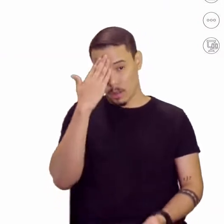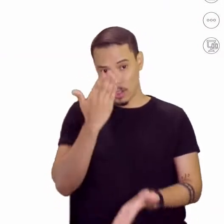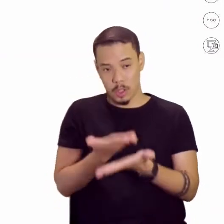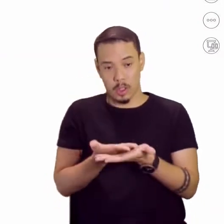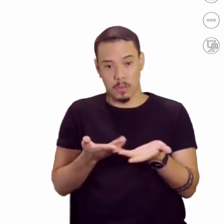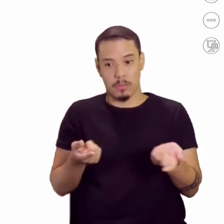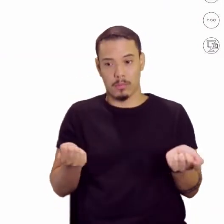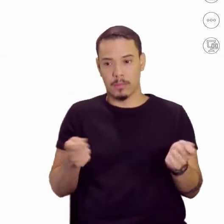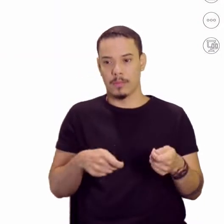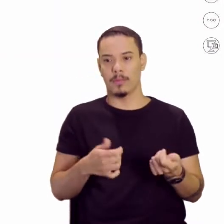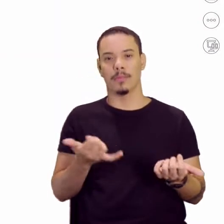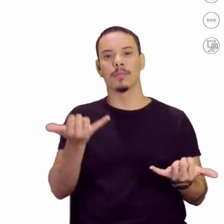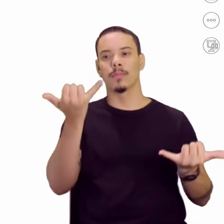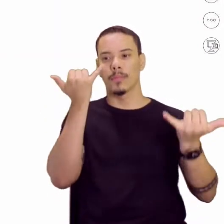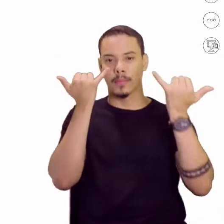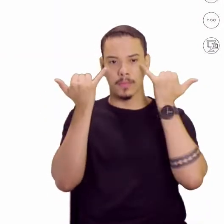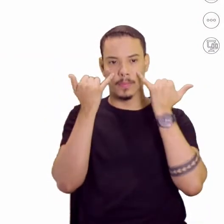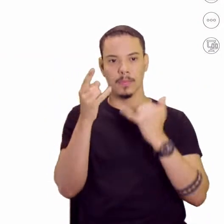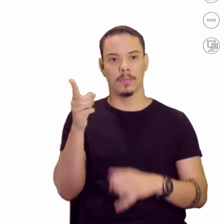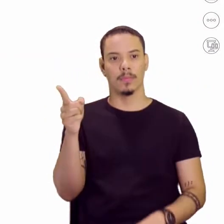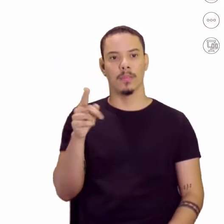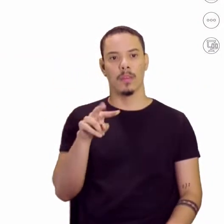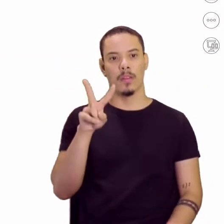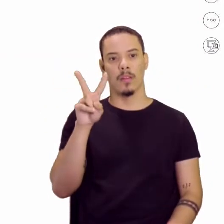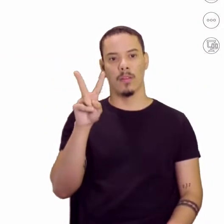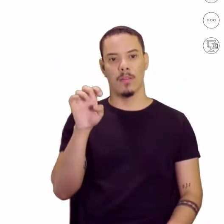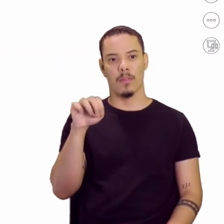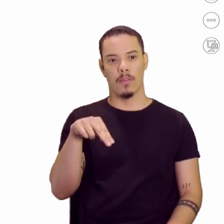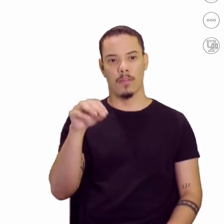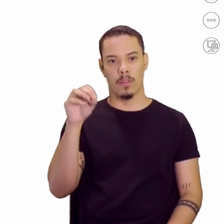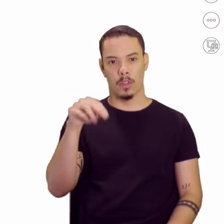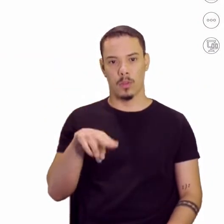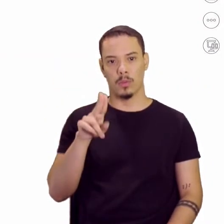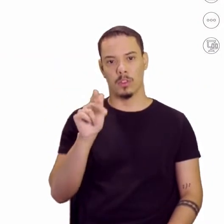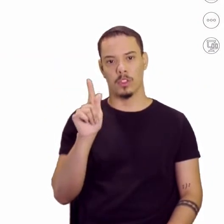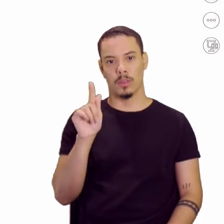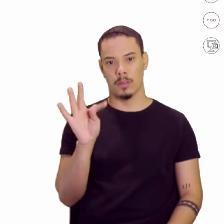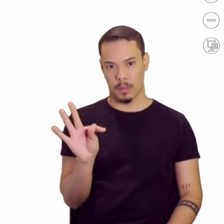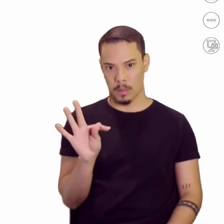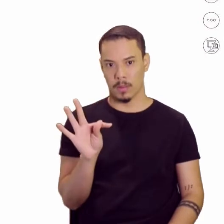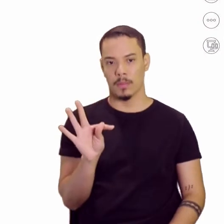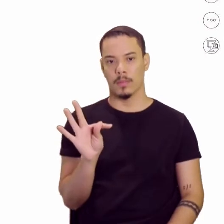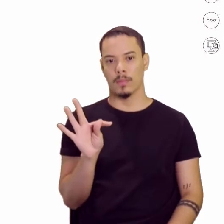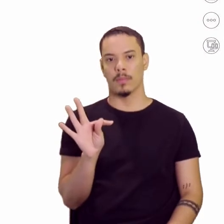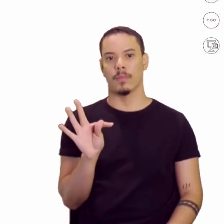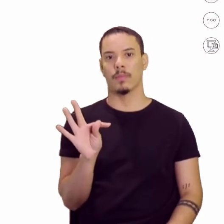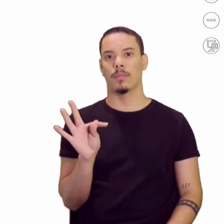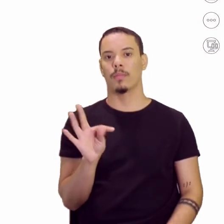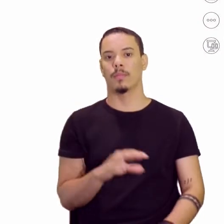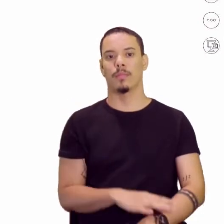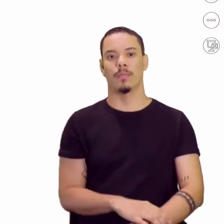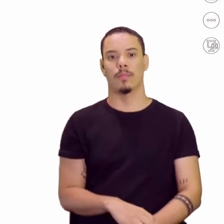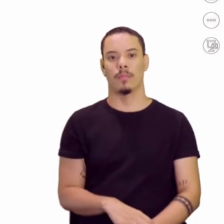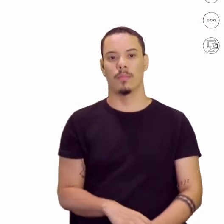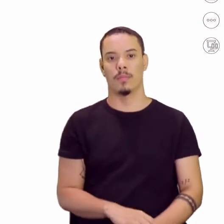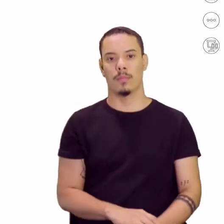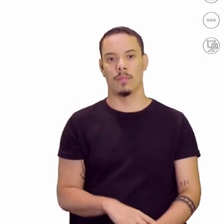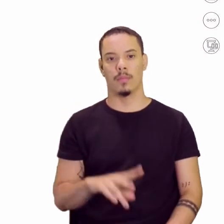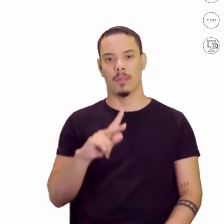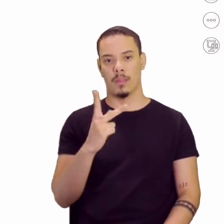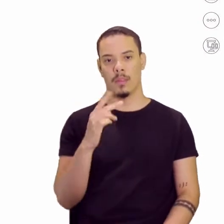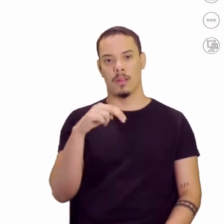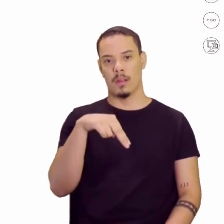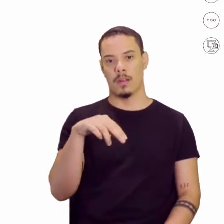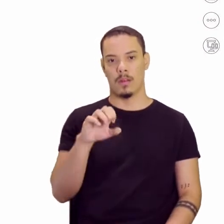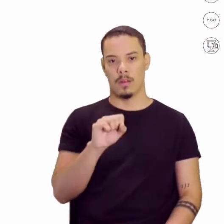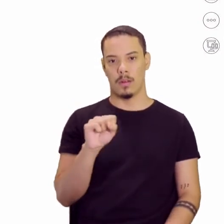ali, ele tem um dado, ó. O Venom GT, certo? Vamos ver como é que se Acho que lê. é Hennessy.